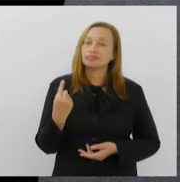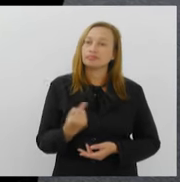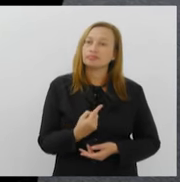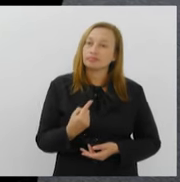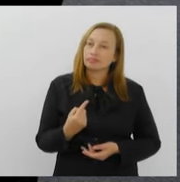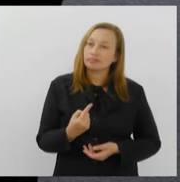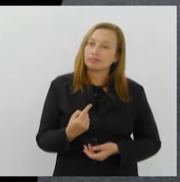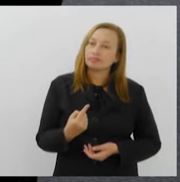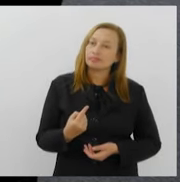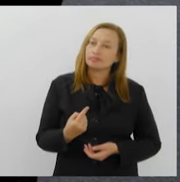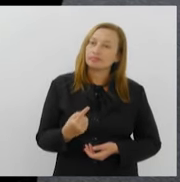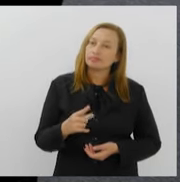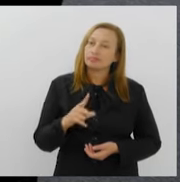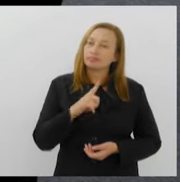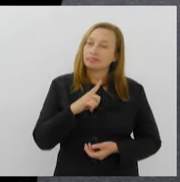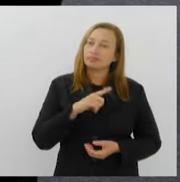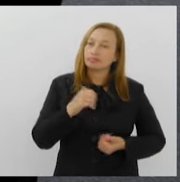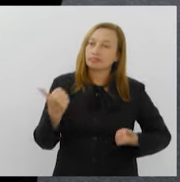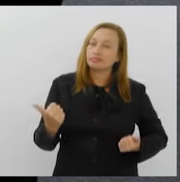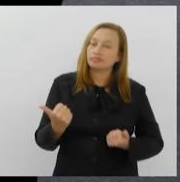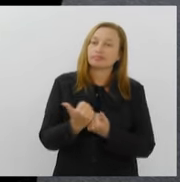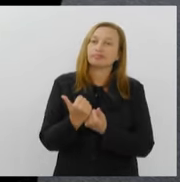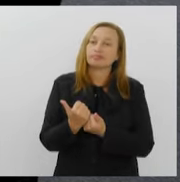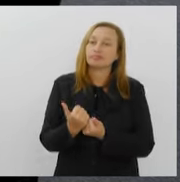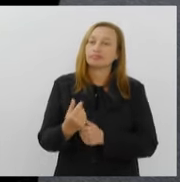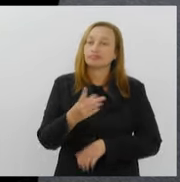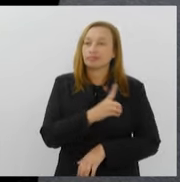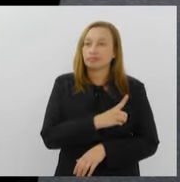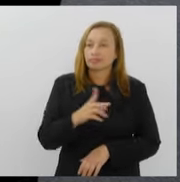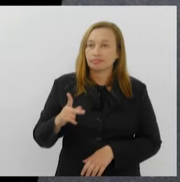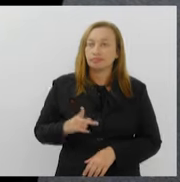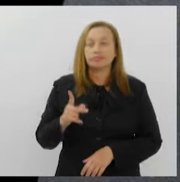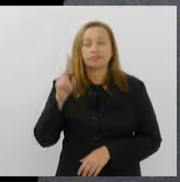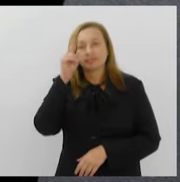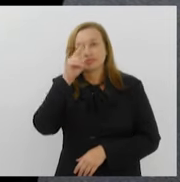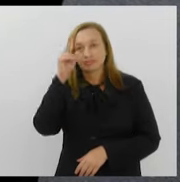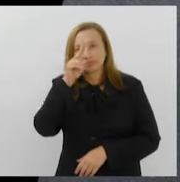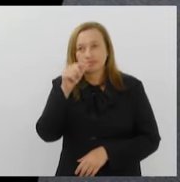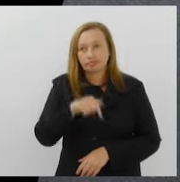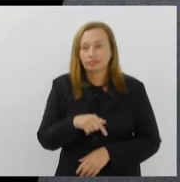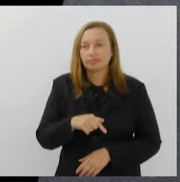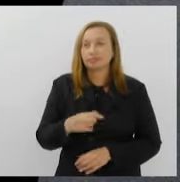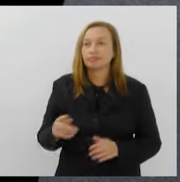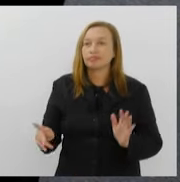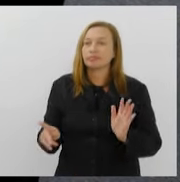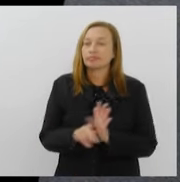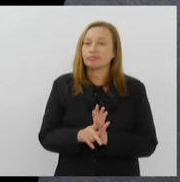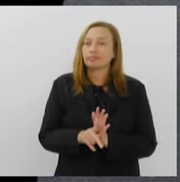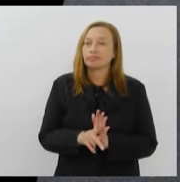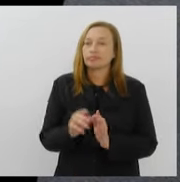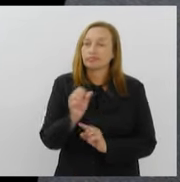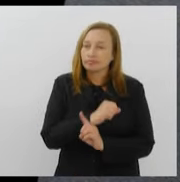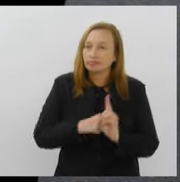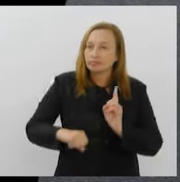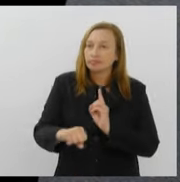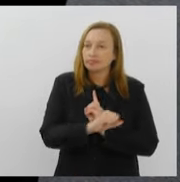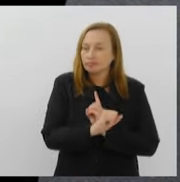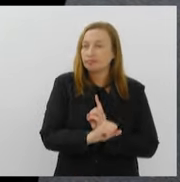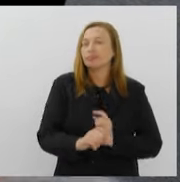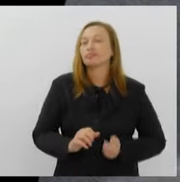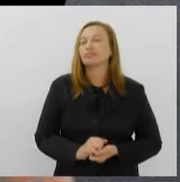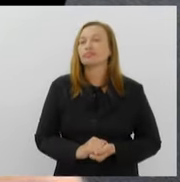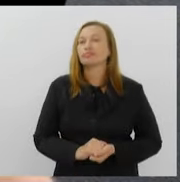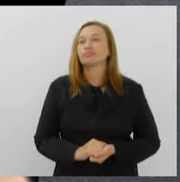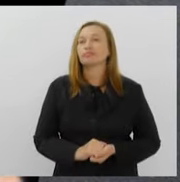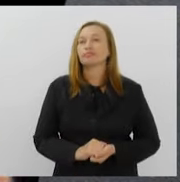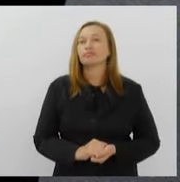a participação da Defensoria Pública. Vamos lembrar aqui a Lei de Proteção Social, vamos lembrar aqui,